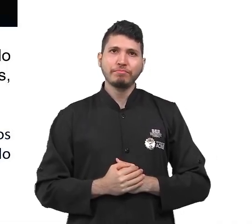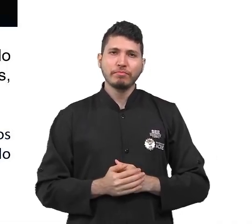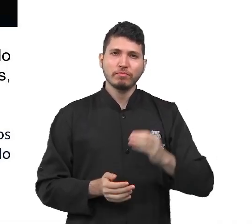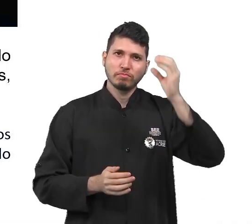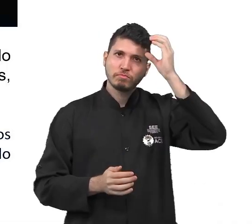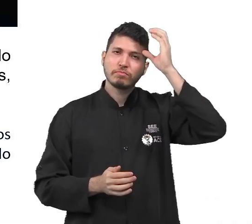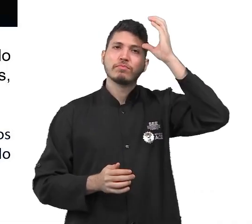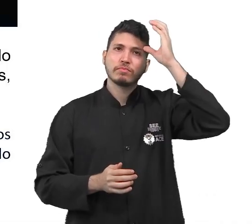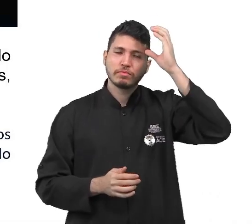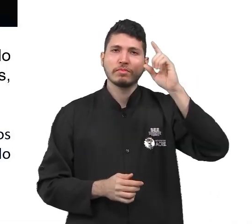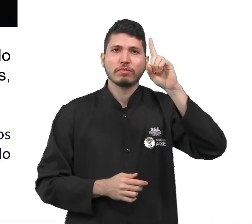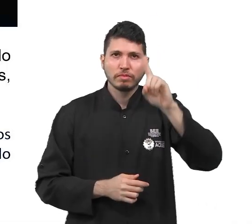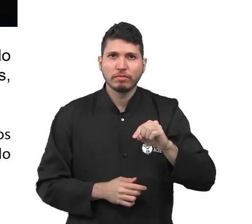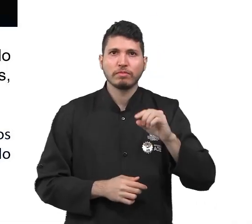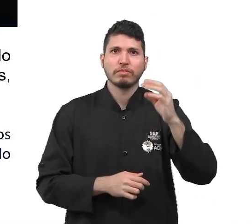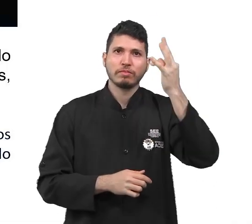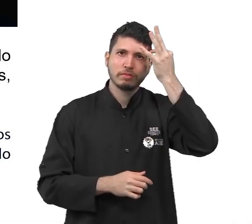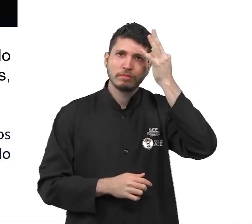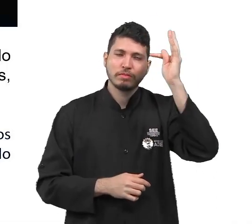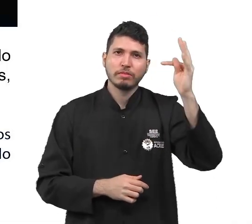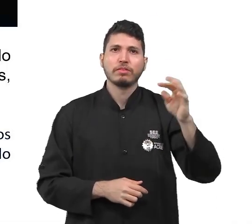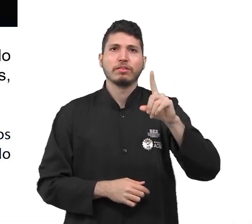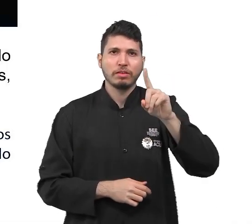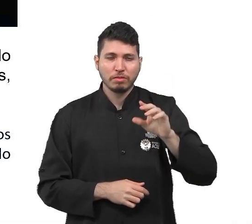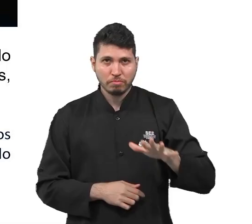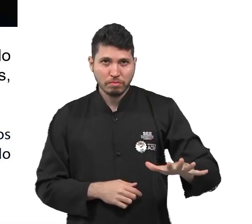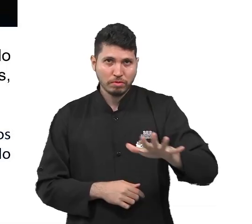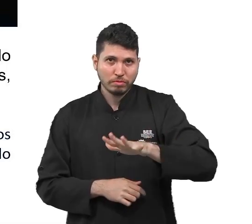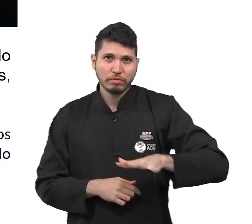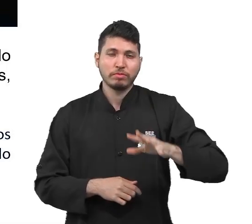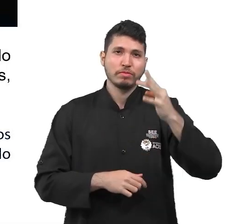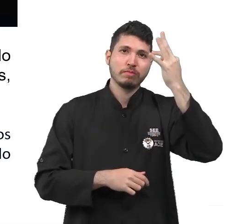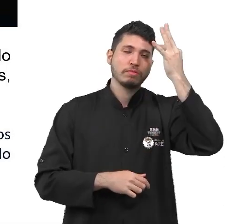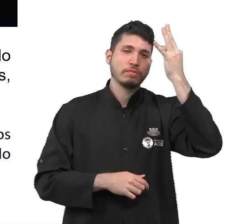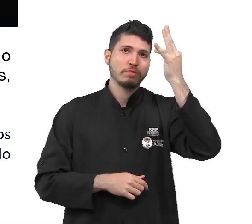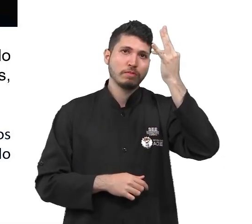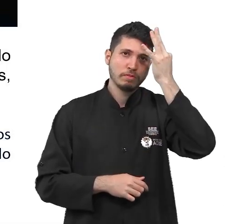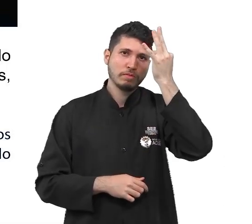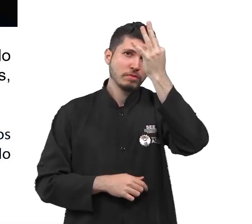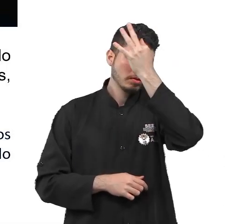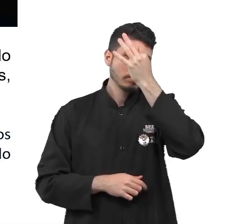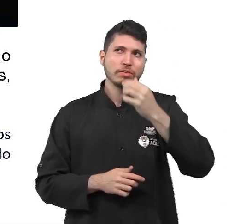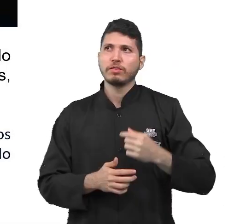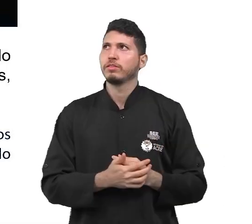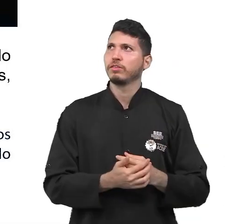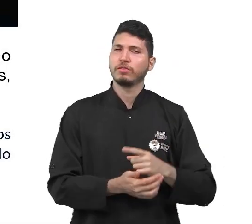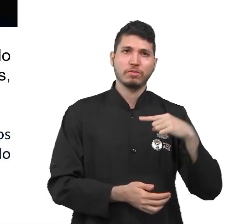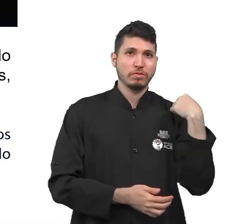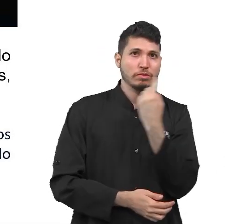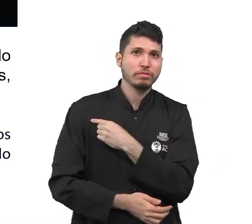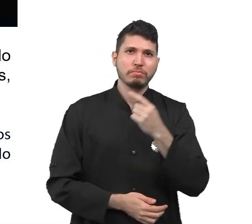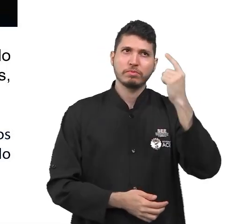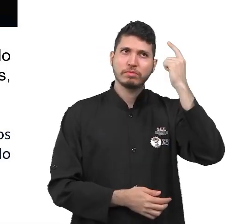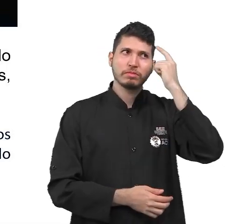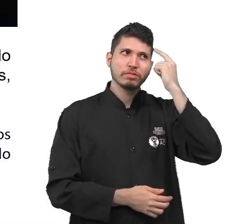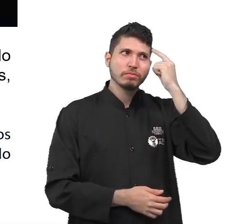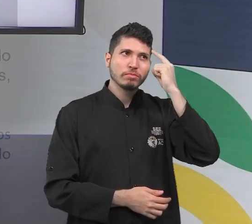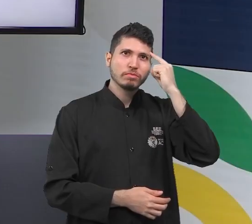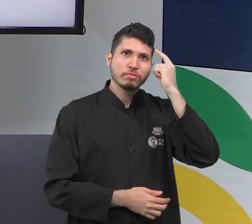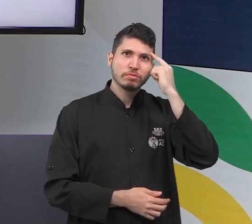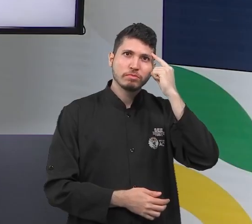uma área da filosofia que justamente leva a gente a pensar cientificamente,